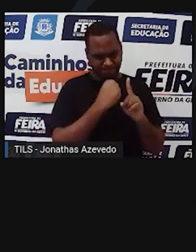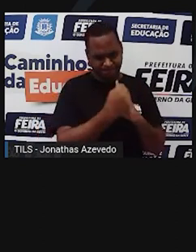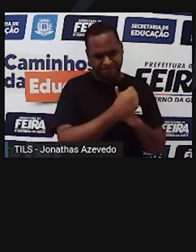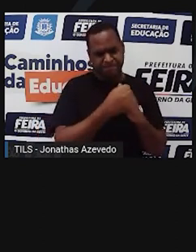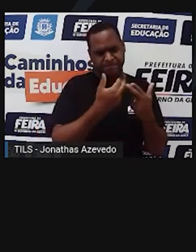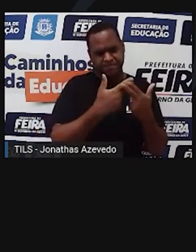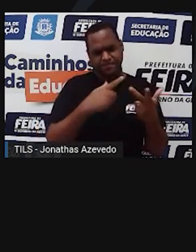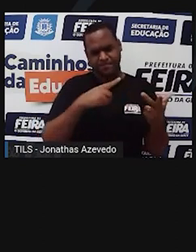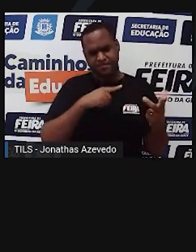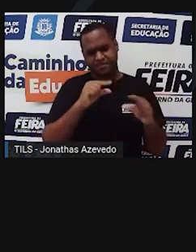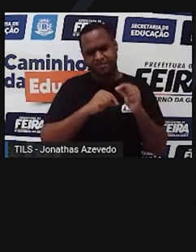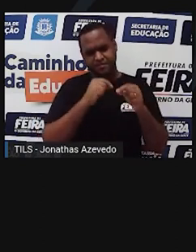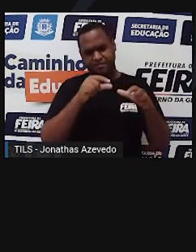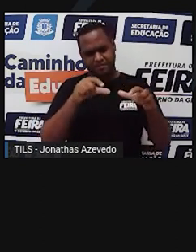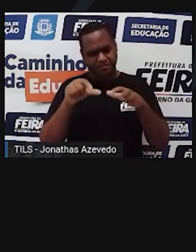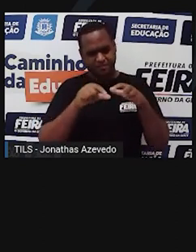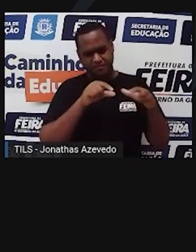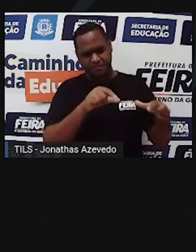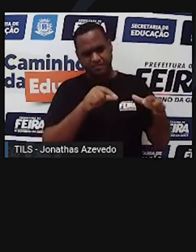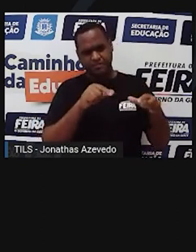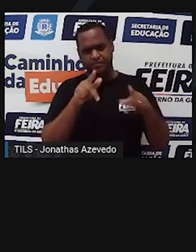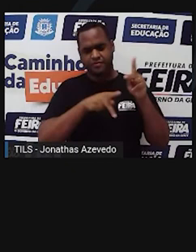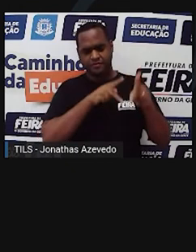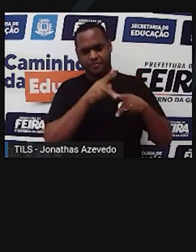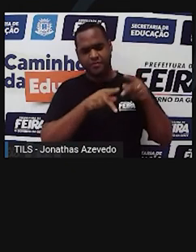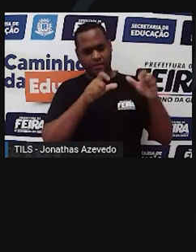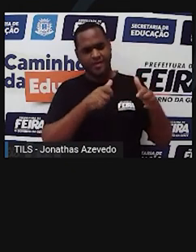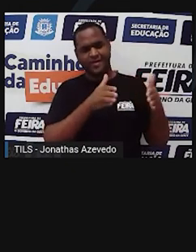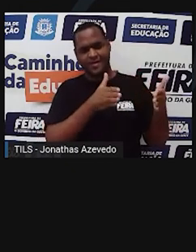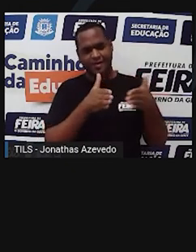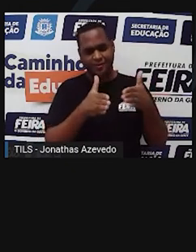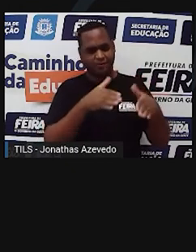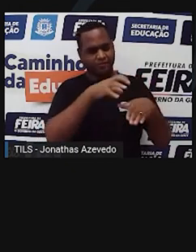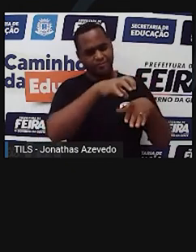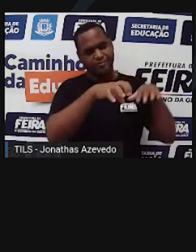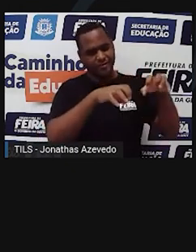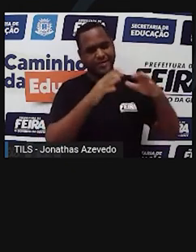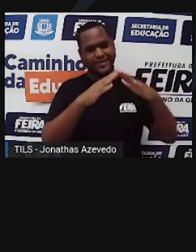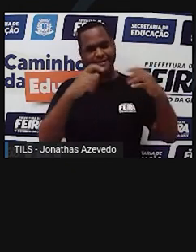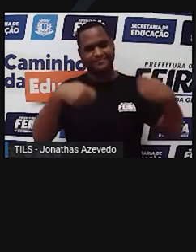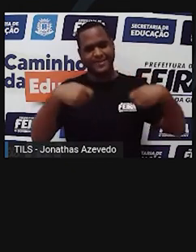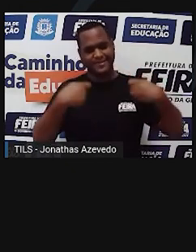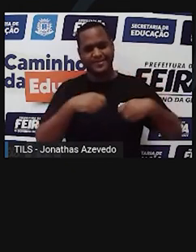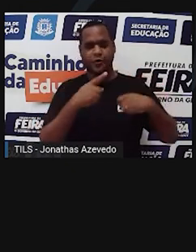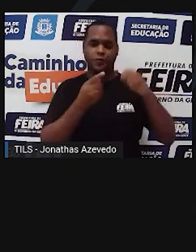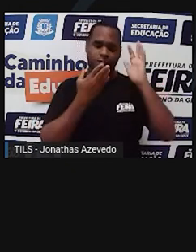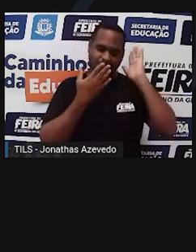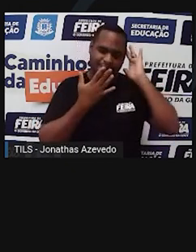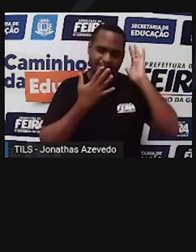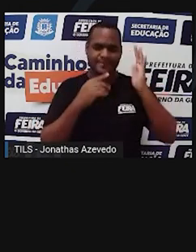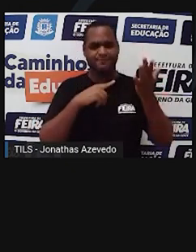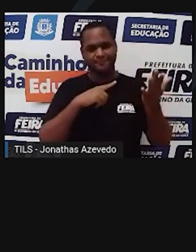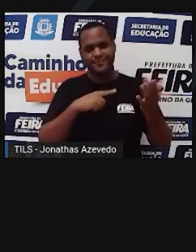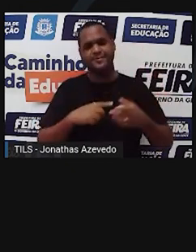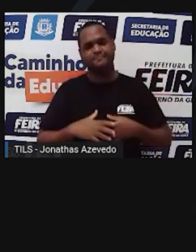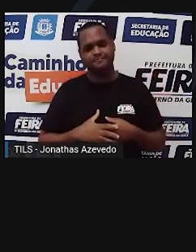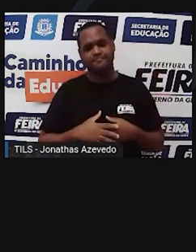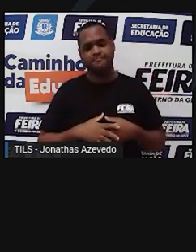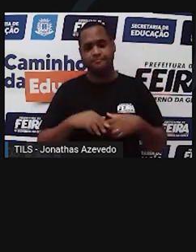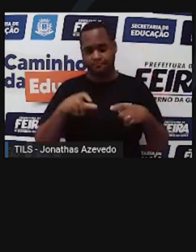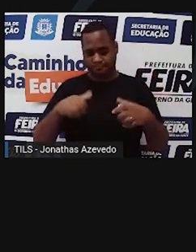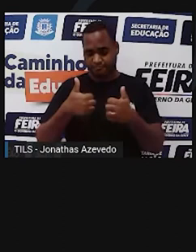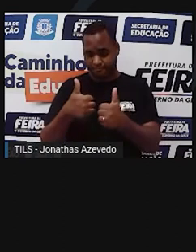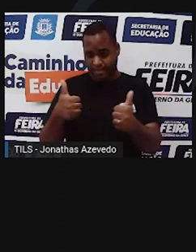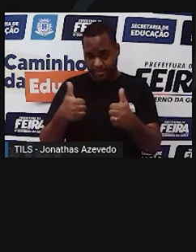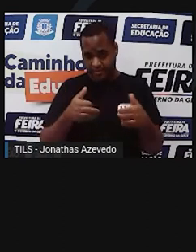como o deslocamento das populações ribeirinhas e indígenas. Ou seja, algumas populações que vivem na região